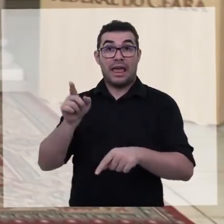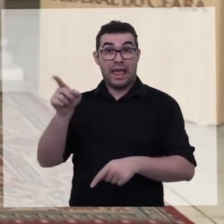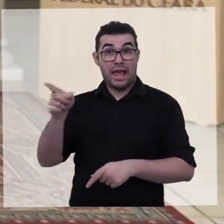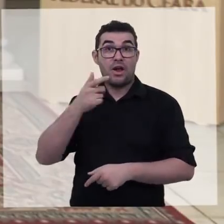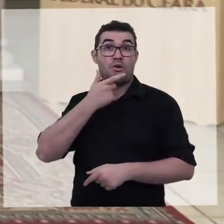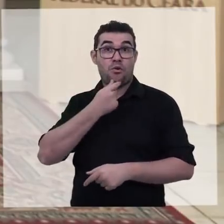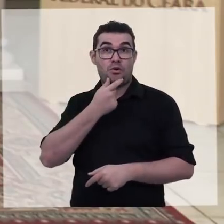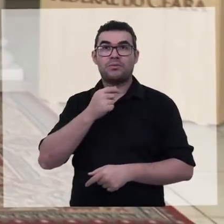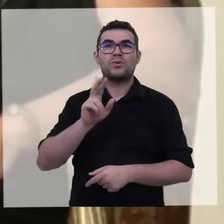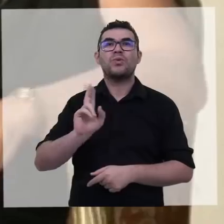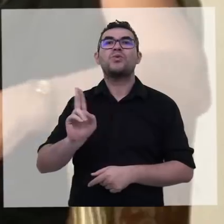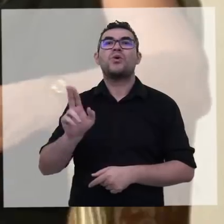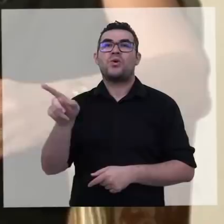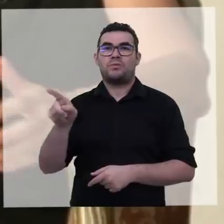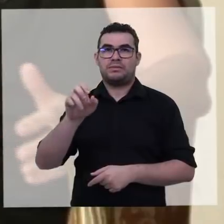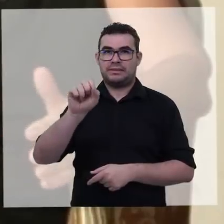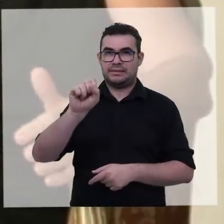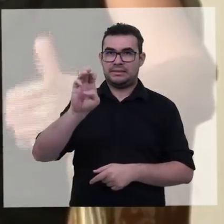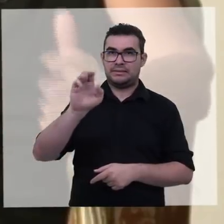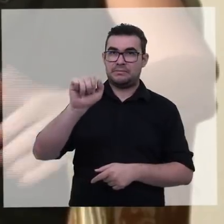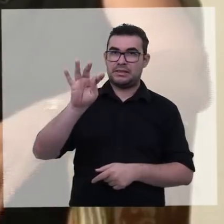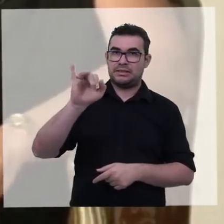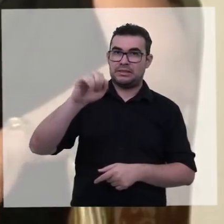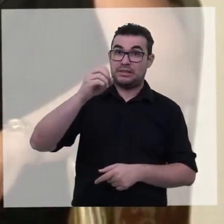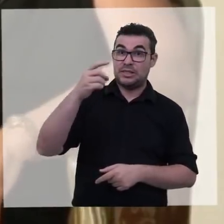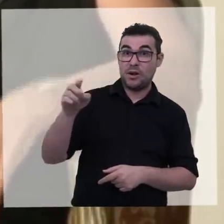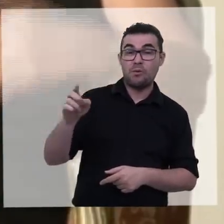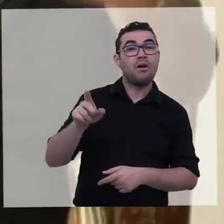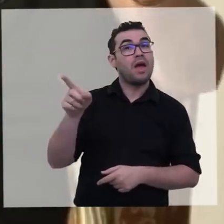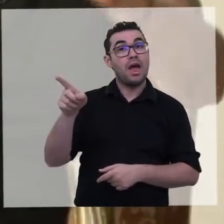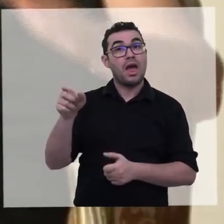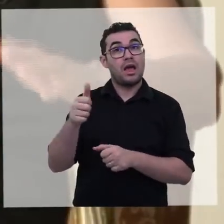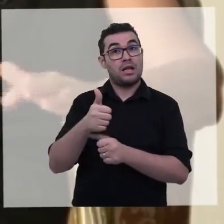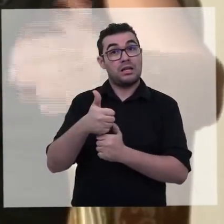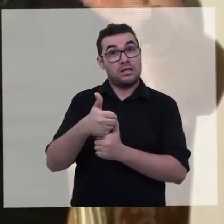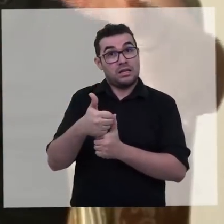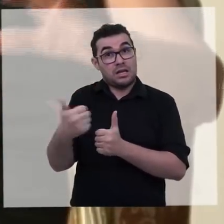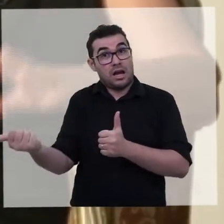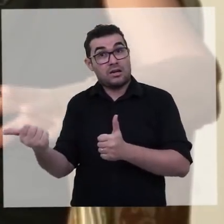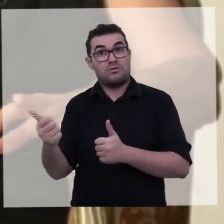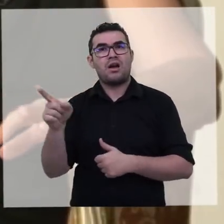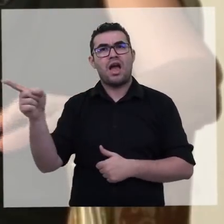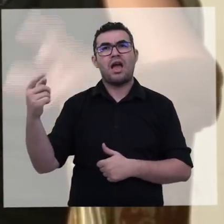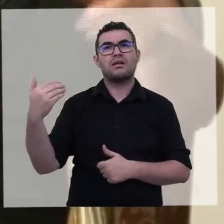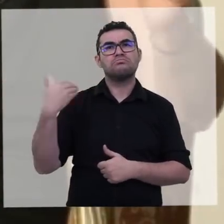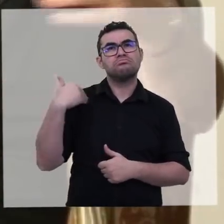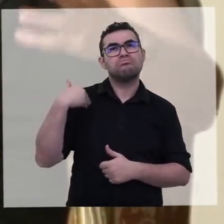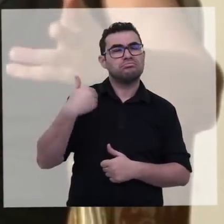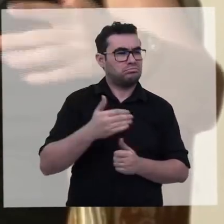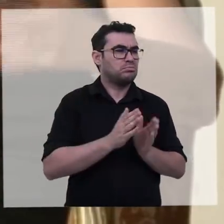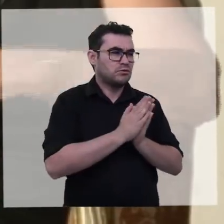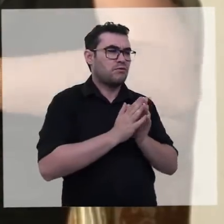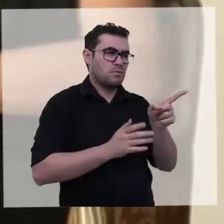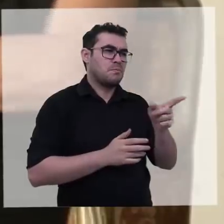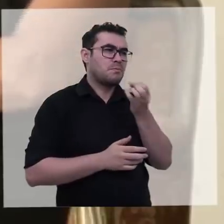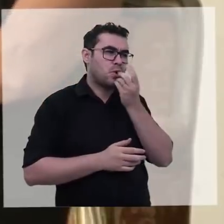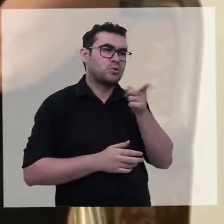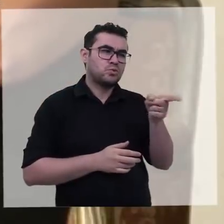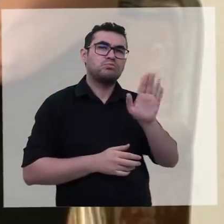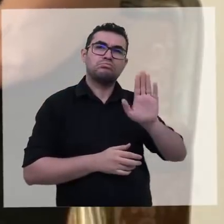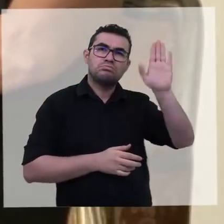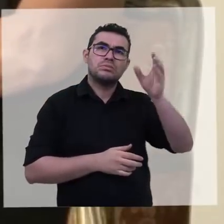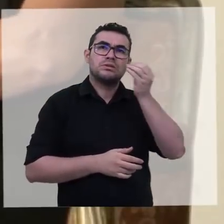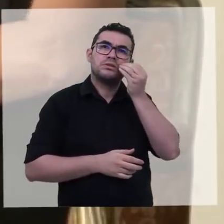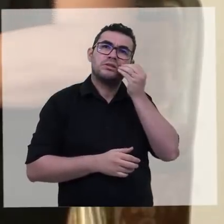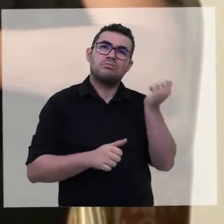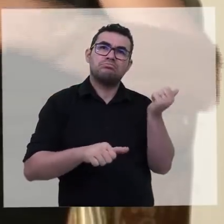o Sebastião Medeiros. Se candidate, aí eu mandei meu nome para o Conselho de Centro e